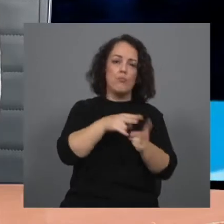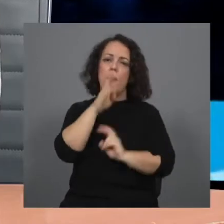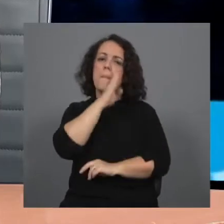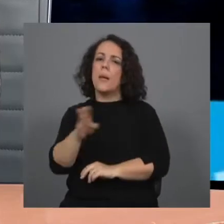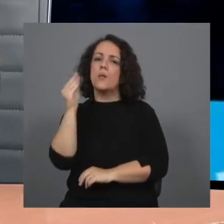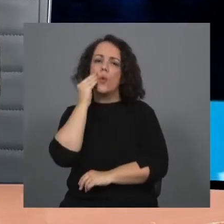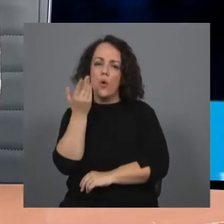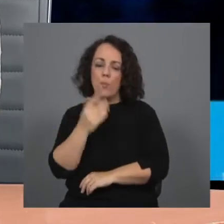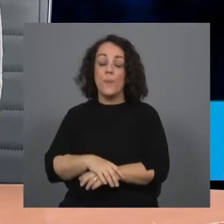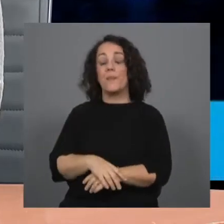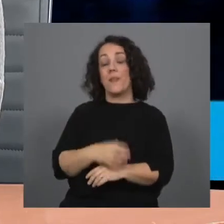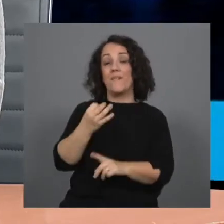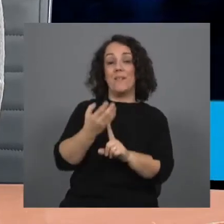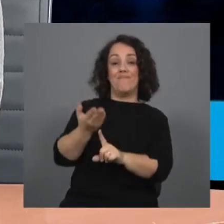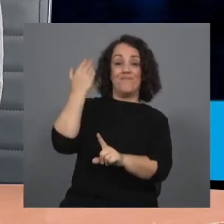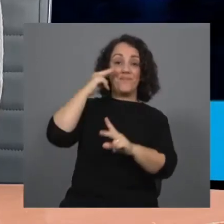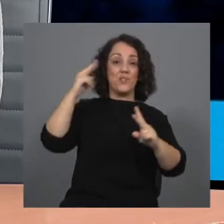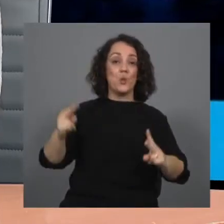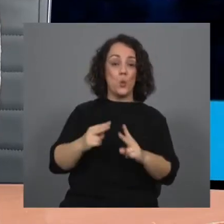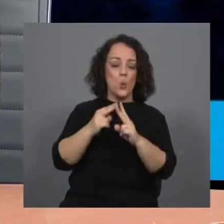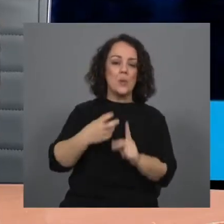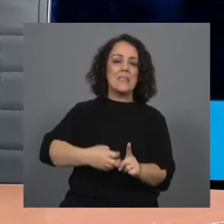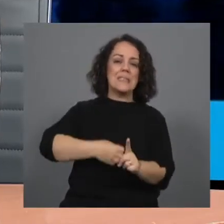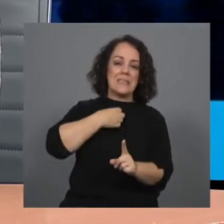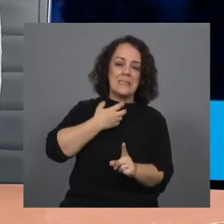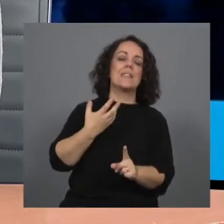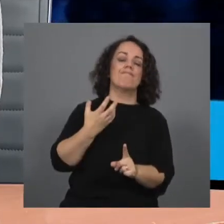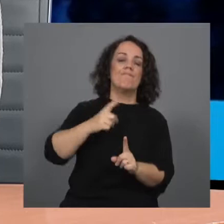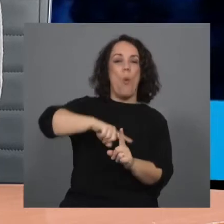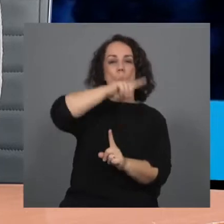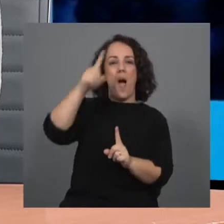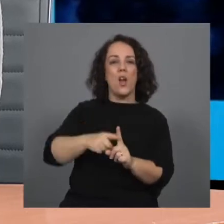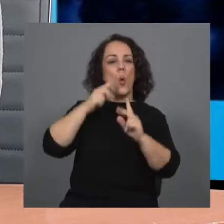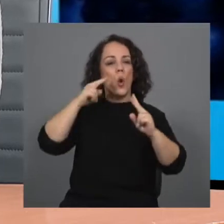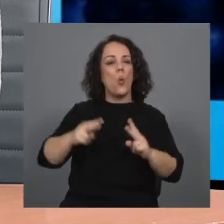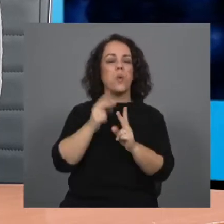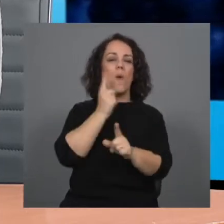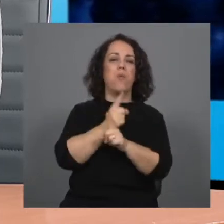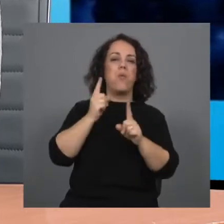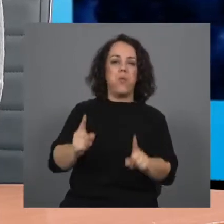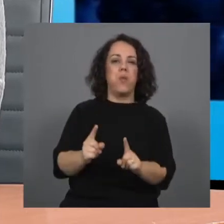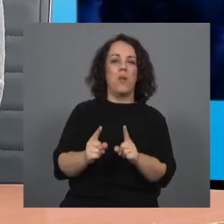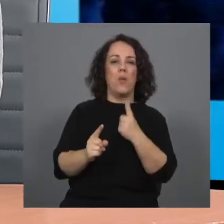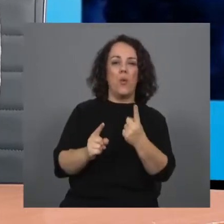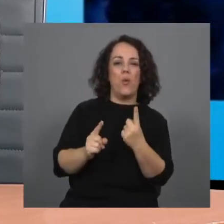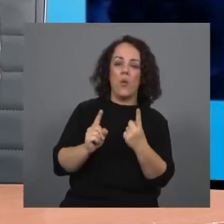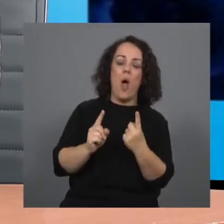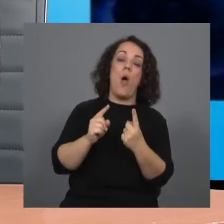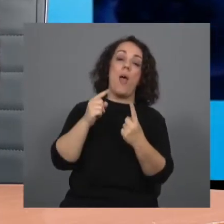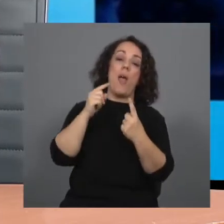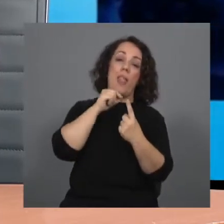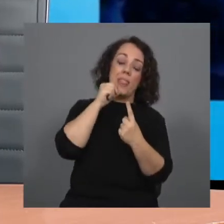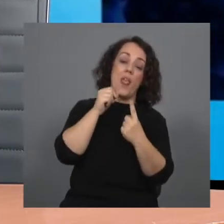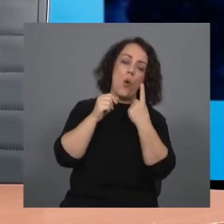jornadas, percebemos que precisávamos de nos encontrar mais vezes durante o ano, não é? Nós habitualmente temos 2 pontos fortes, que são as próprias jornadas, e